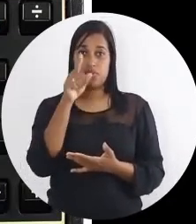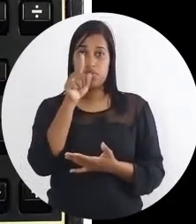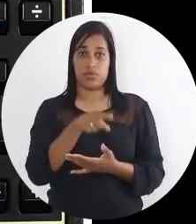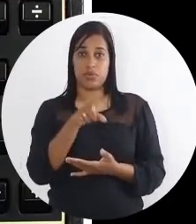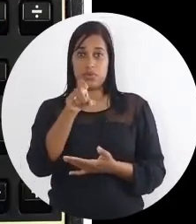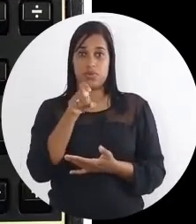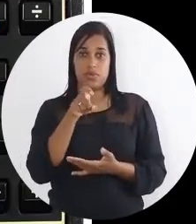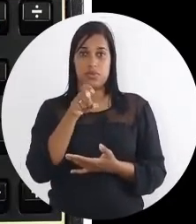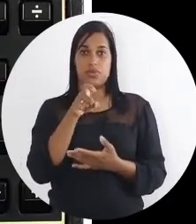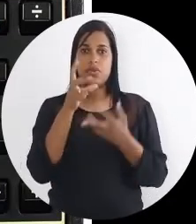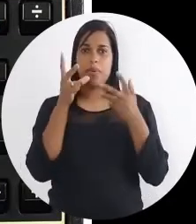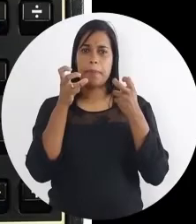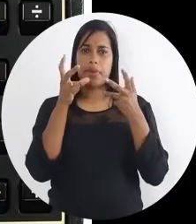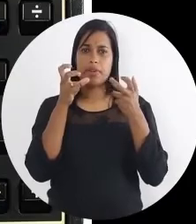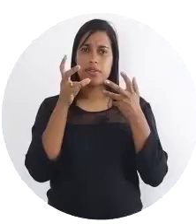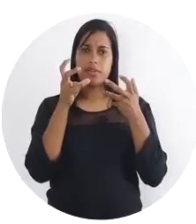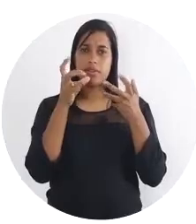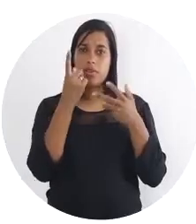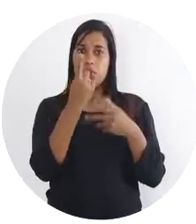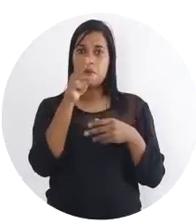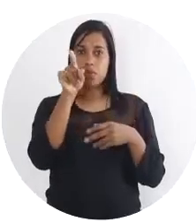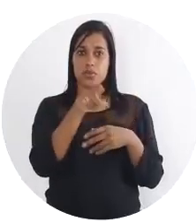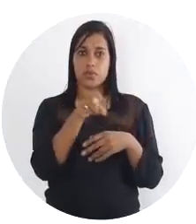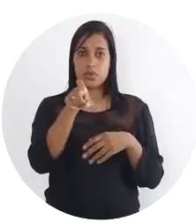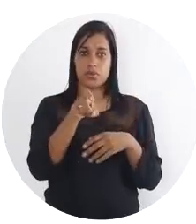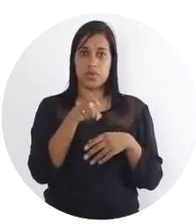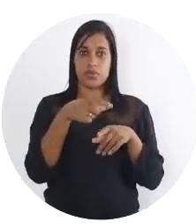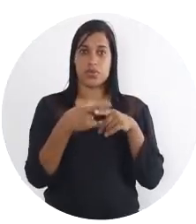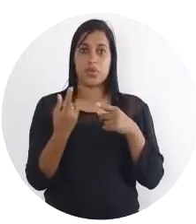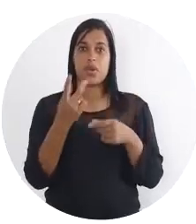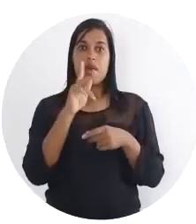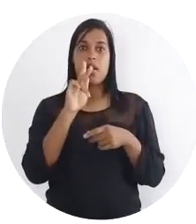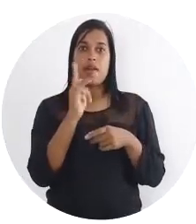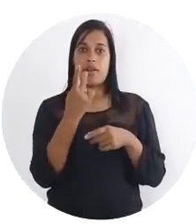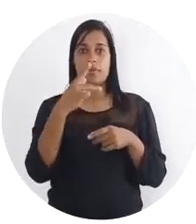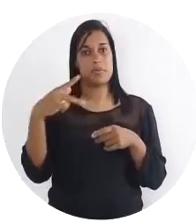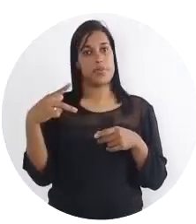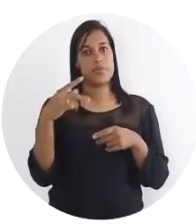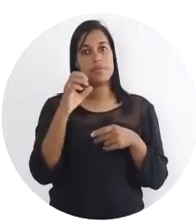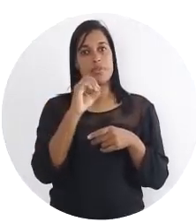X. Observe que ao pressionar 1 sobre X, na sua HP vai aparecer